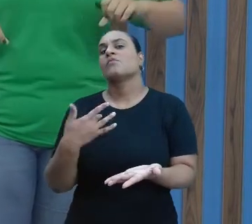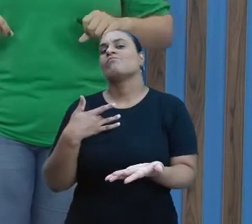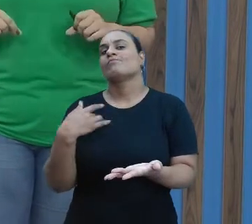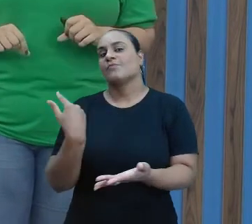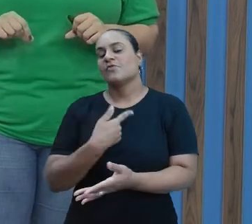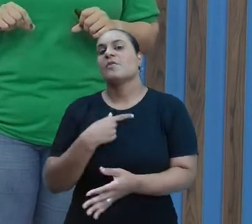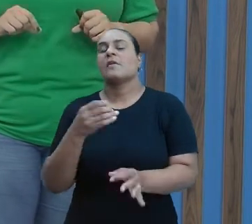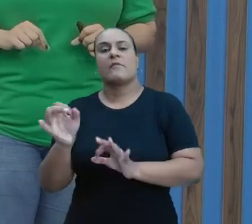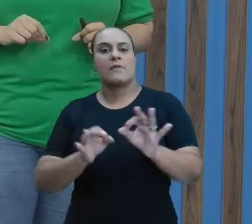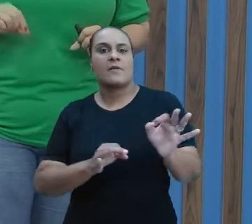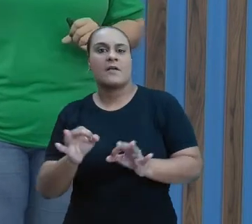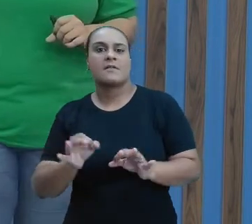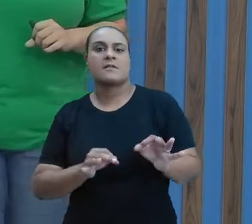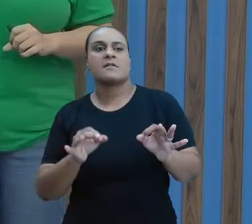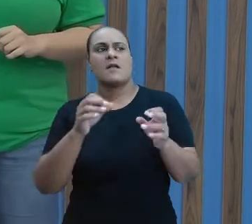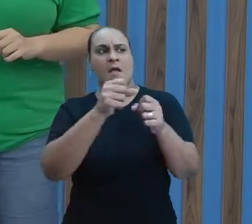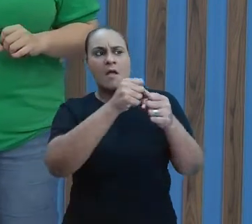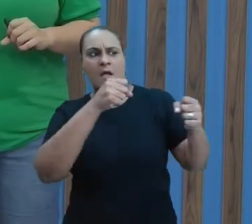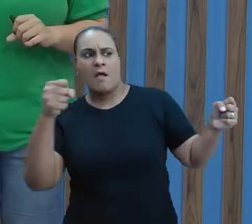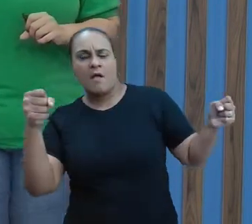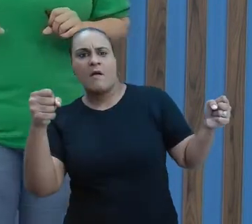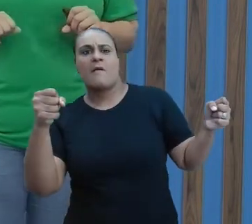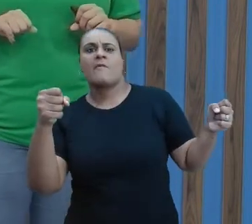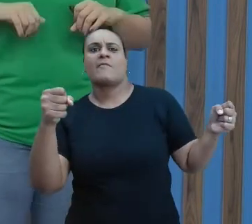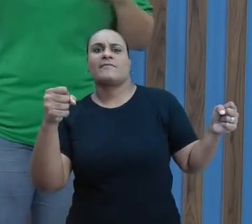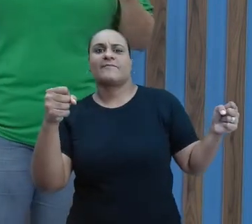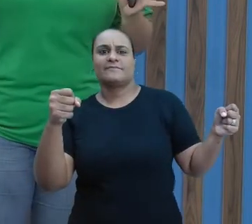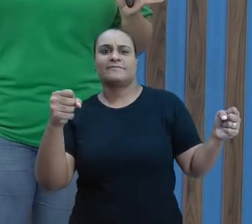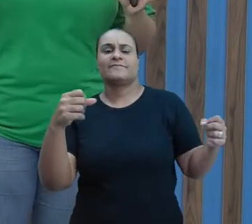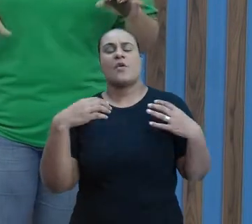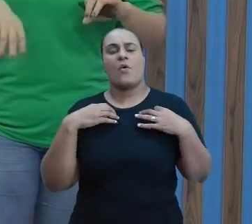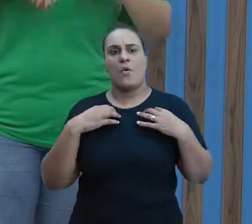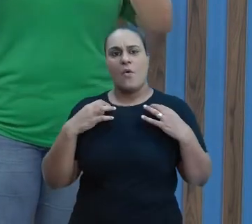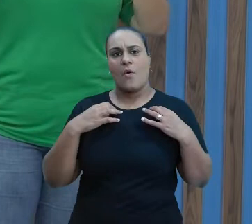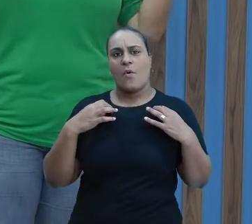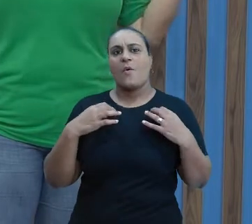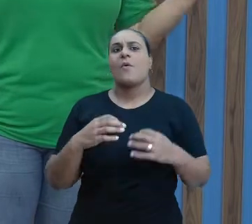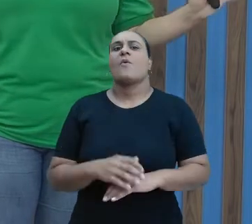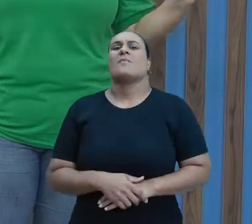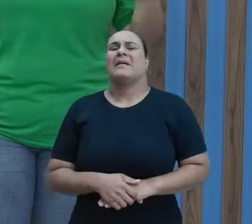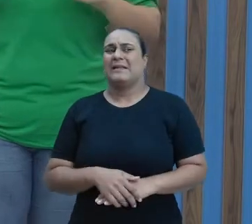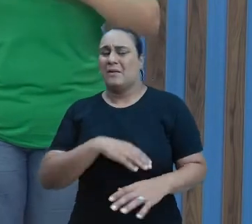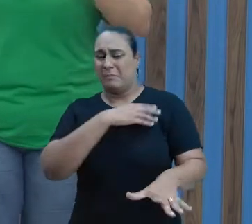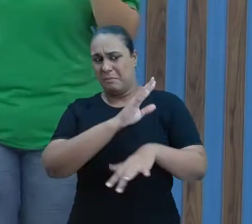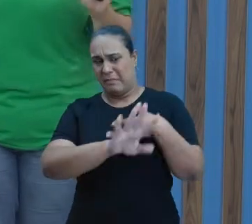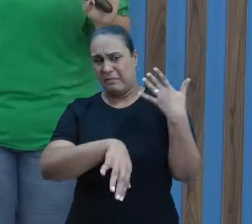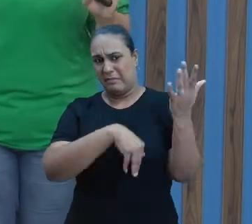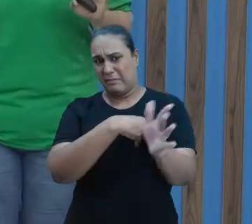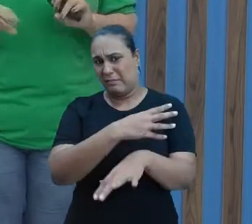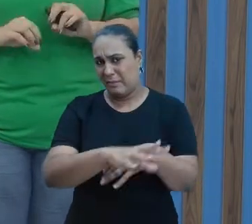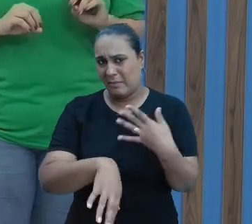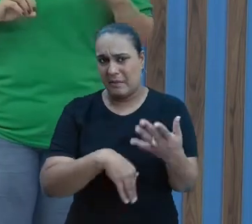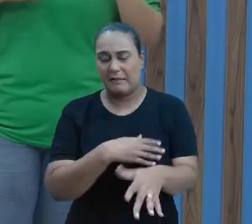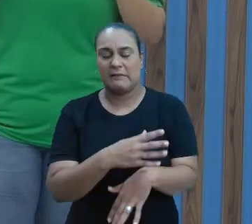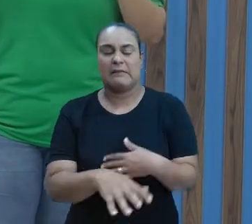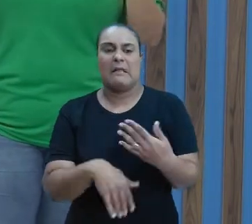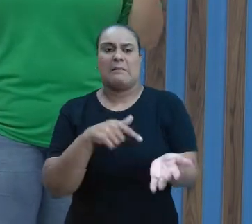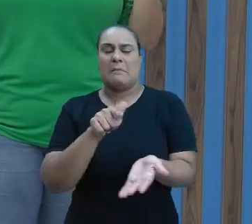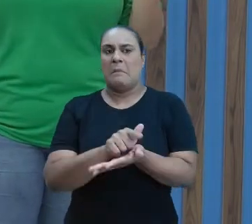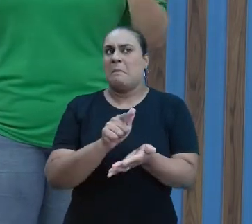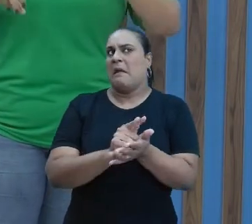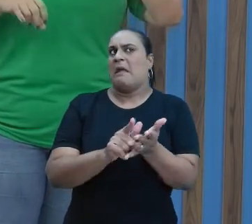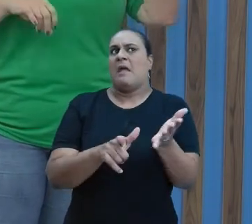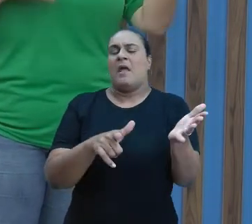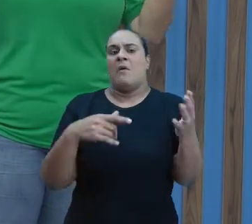nosso guarda-roupa, né? Organizar lá um armário, tá cheio, uma bagunça, cheio de papel, né? É uma